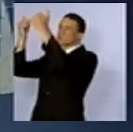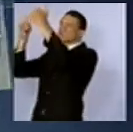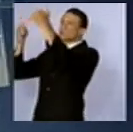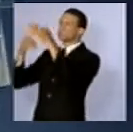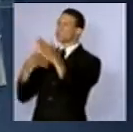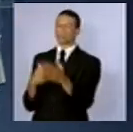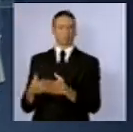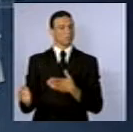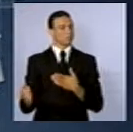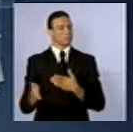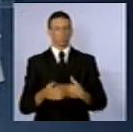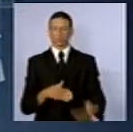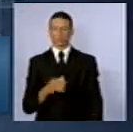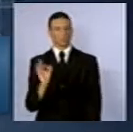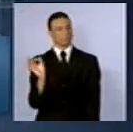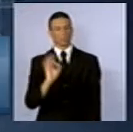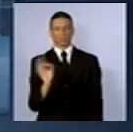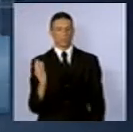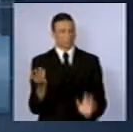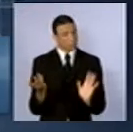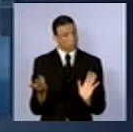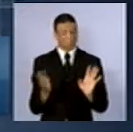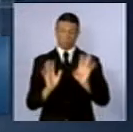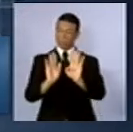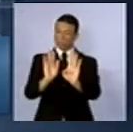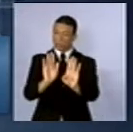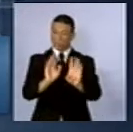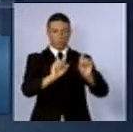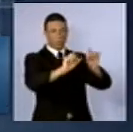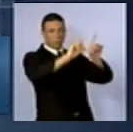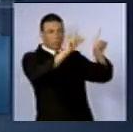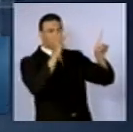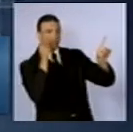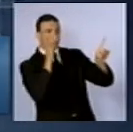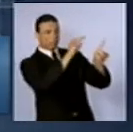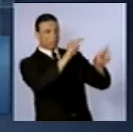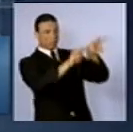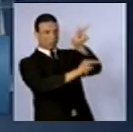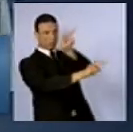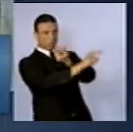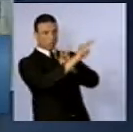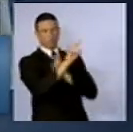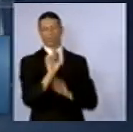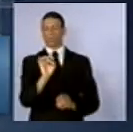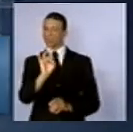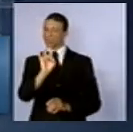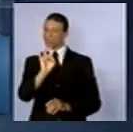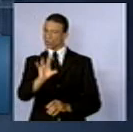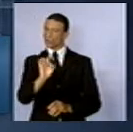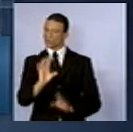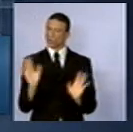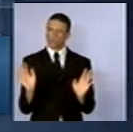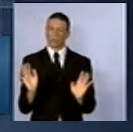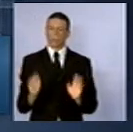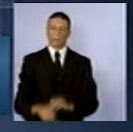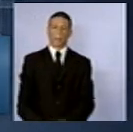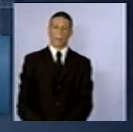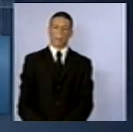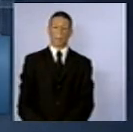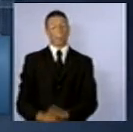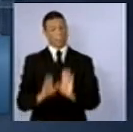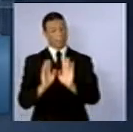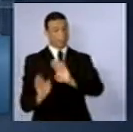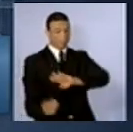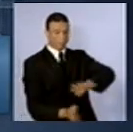transmissão mas isto é uma análise visual Então vamos ver a análise desses